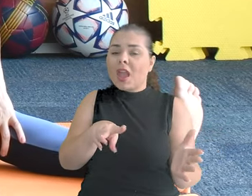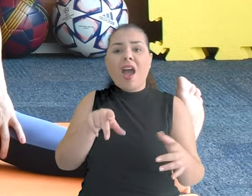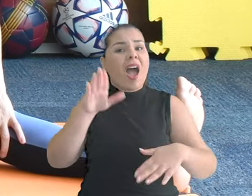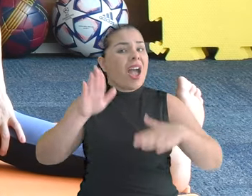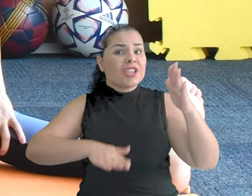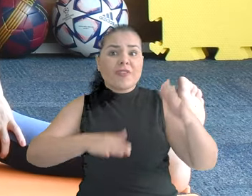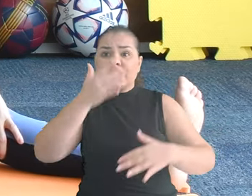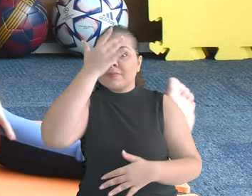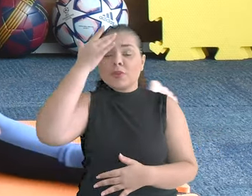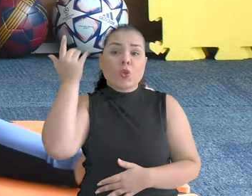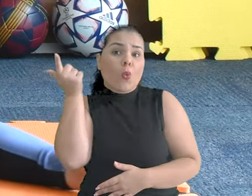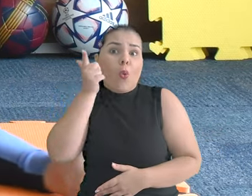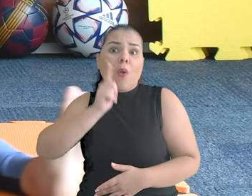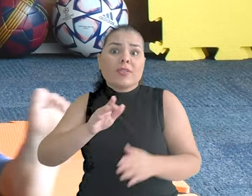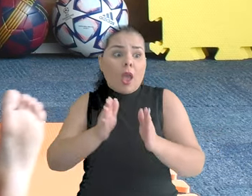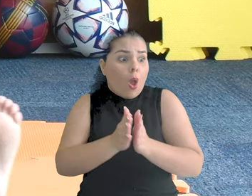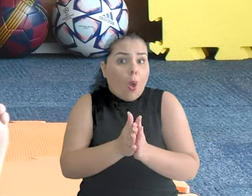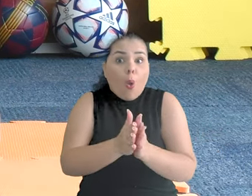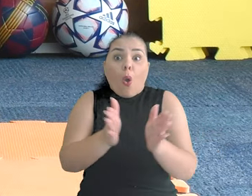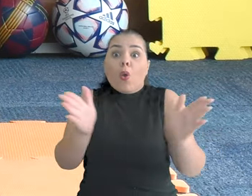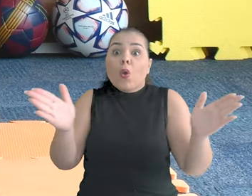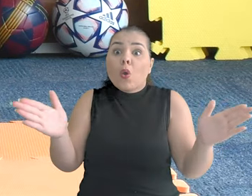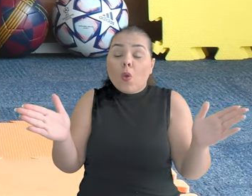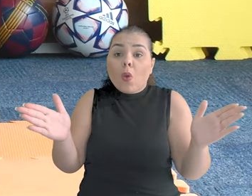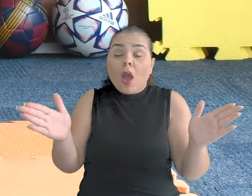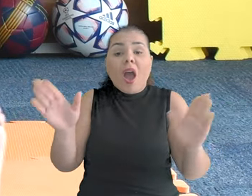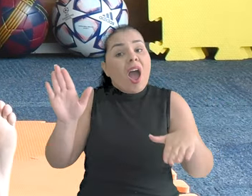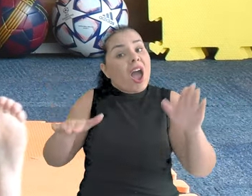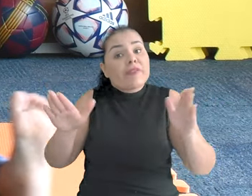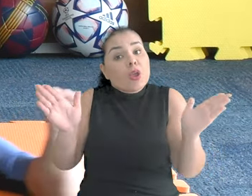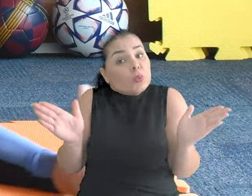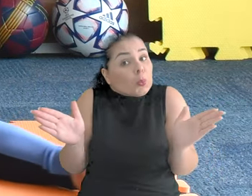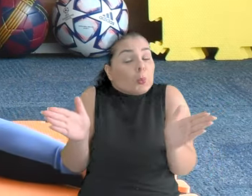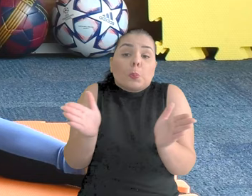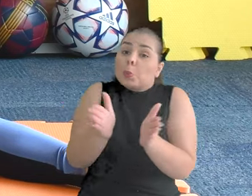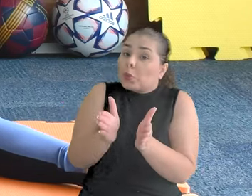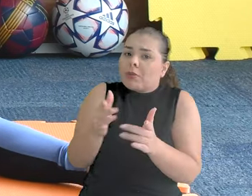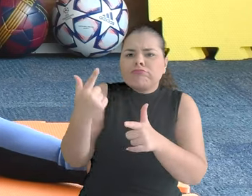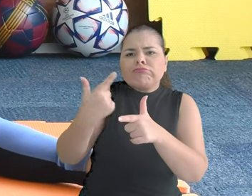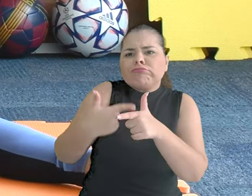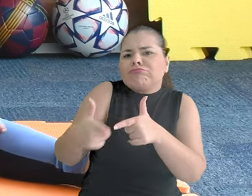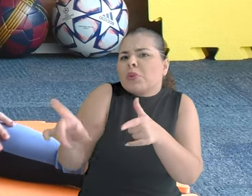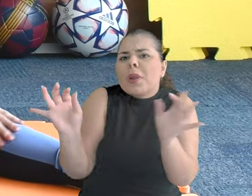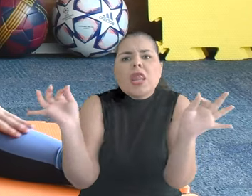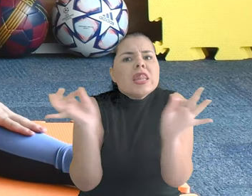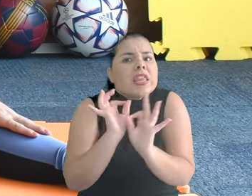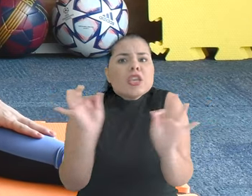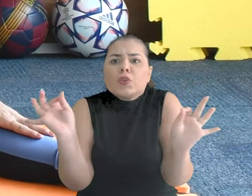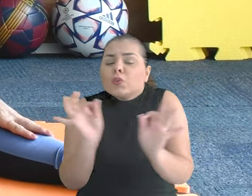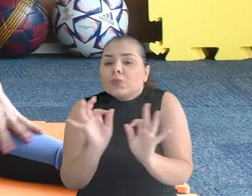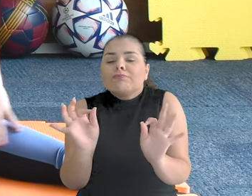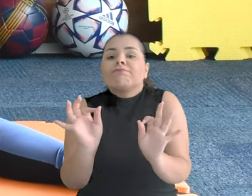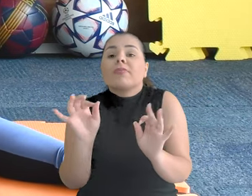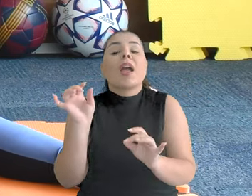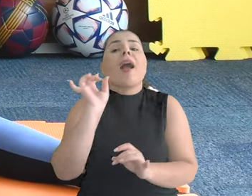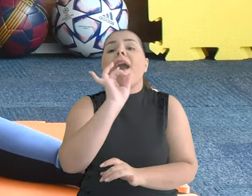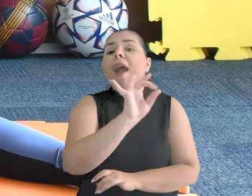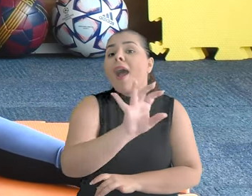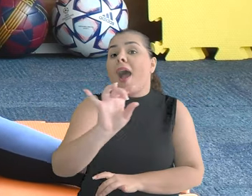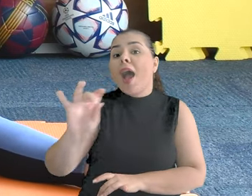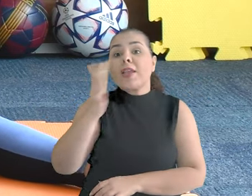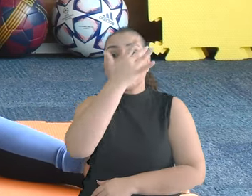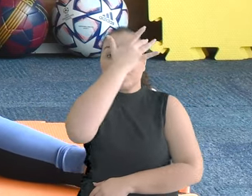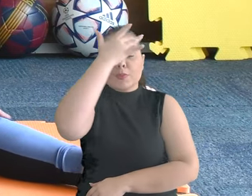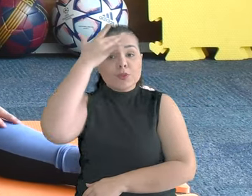maior abertura do que eu, pode ter uma menor, não tem problema. Aqui cada um vai fazer